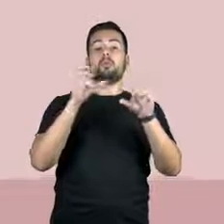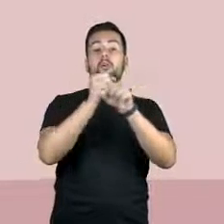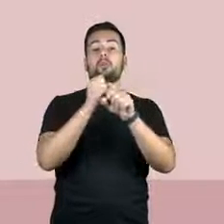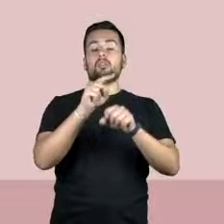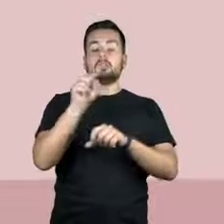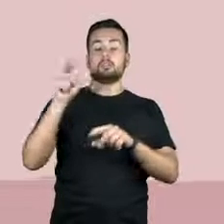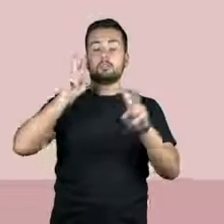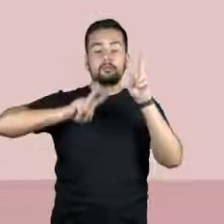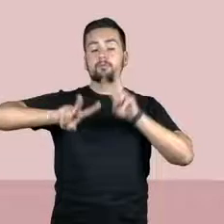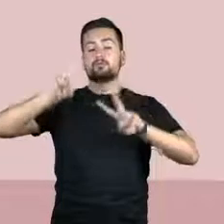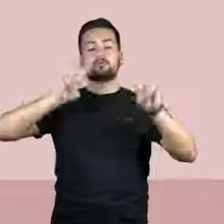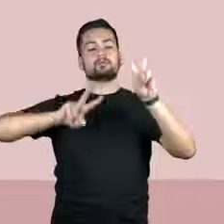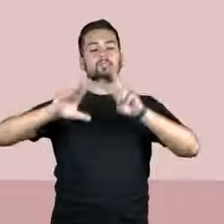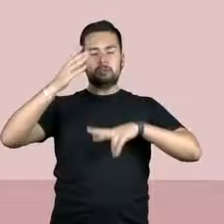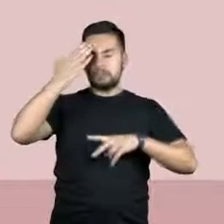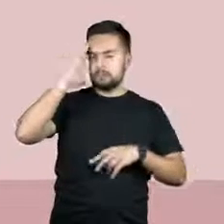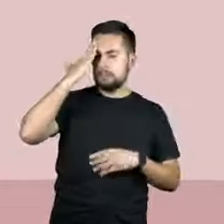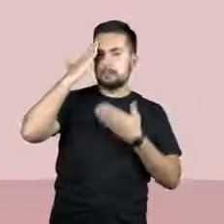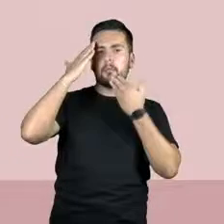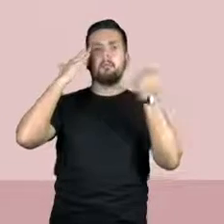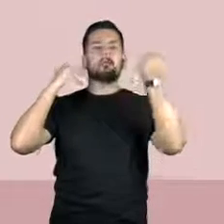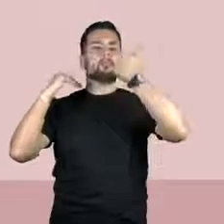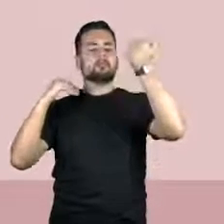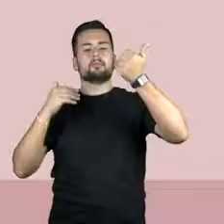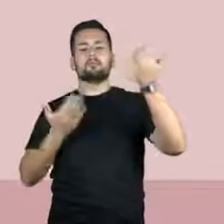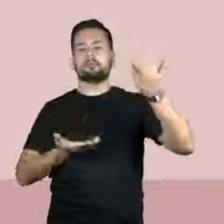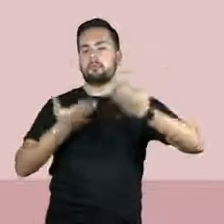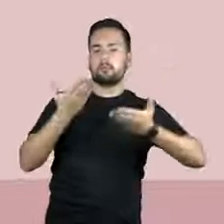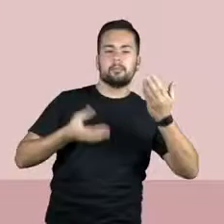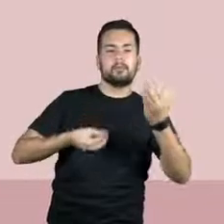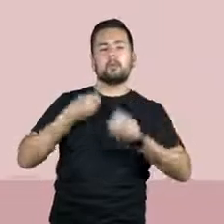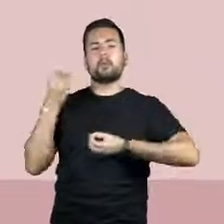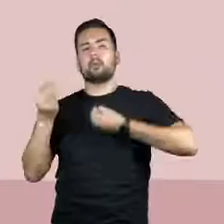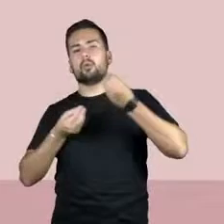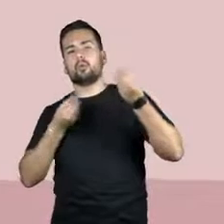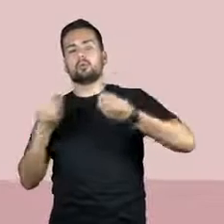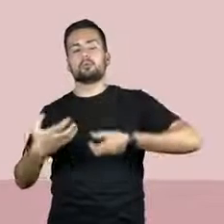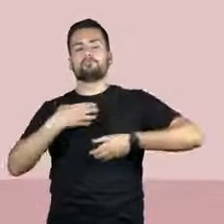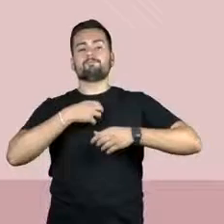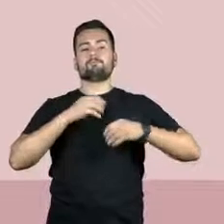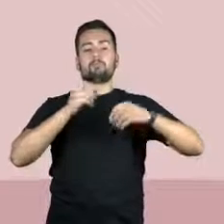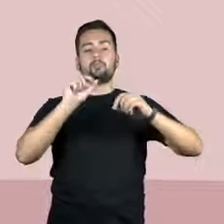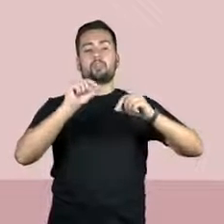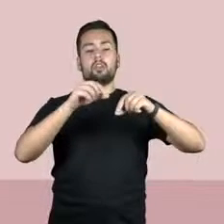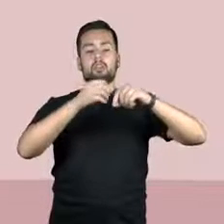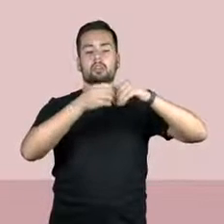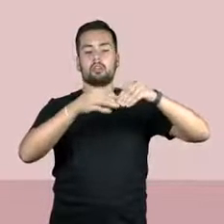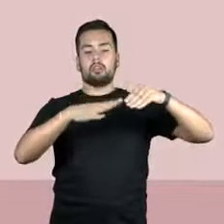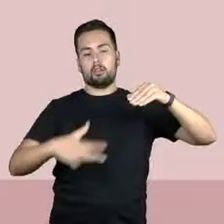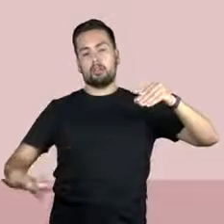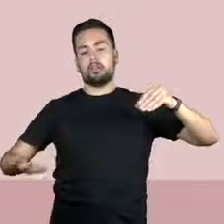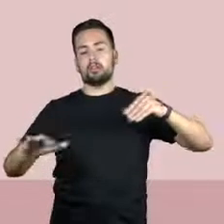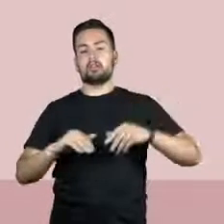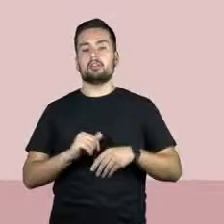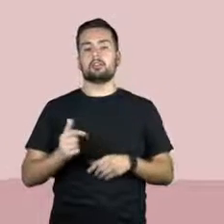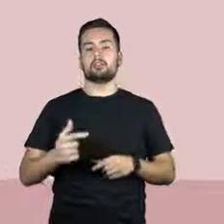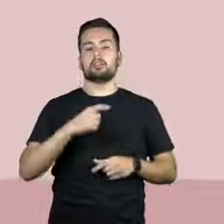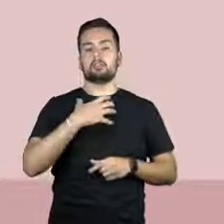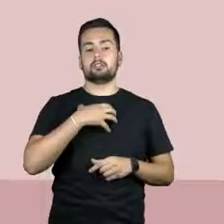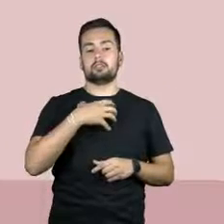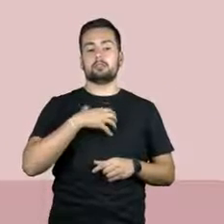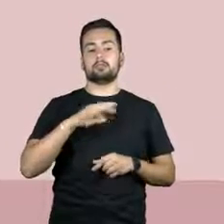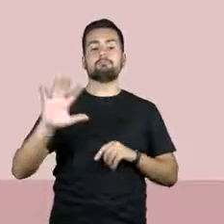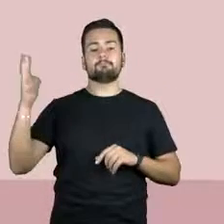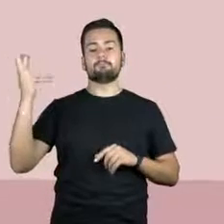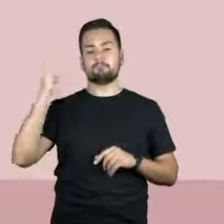que é equilibrar fatias e um talude sob uma situação de deslizamento. Né? Então, aqui eu tenho uma situação bem corriqueira.